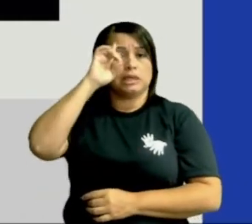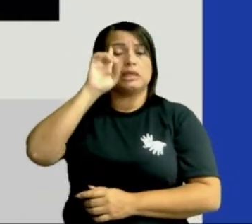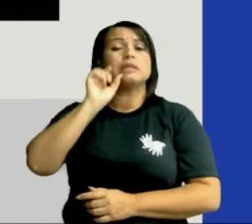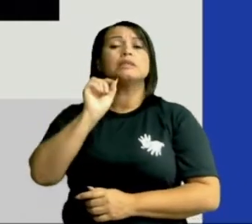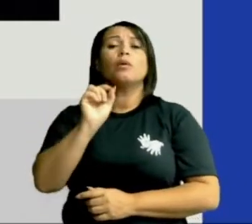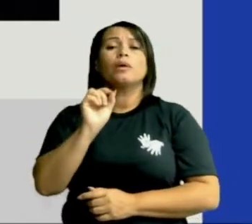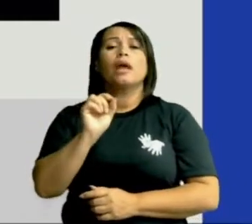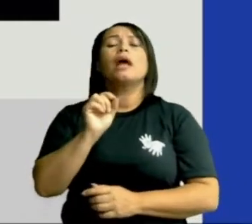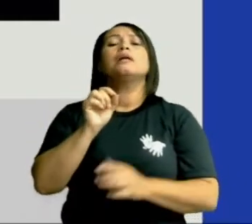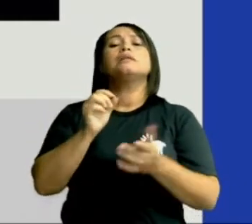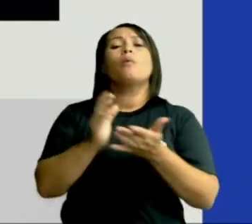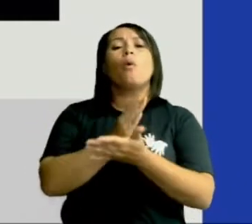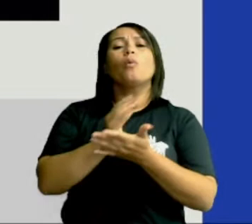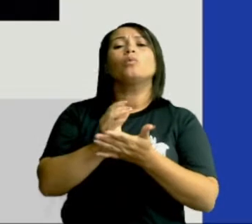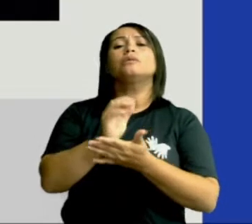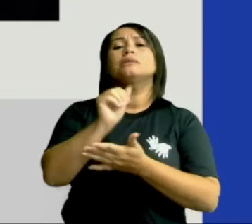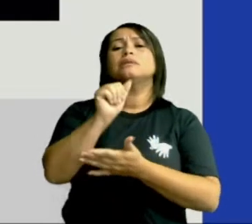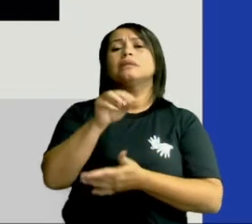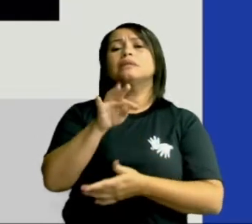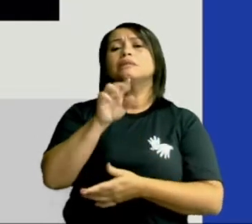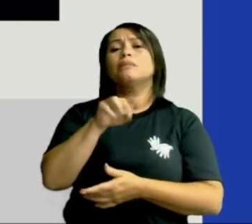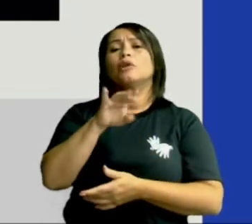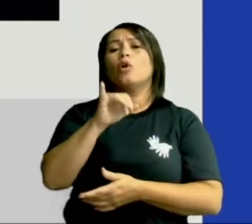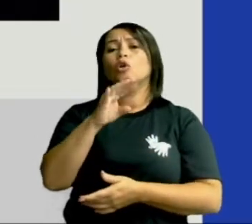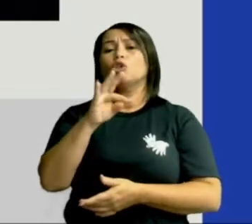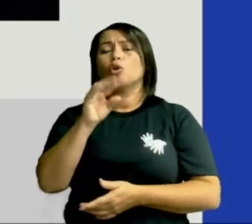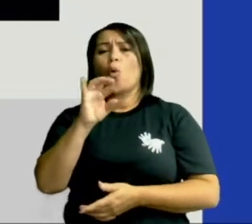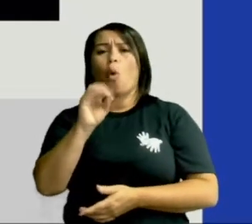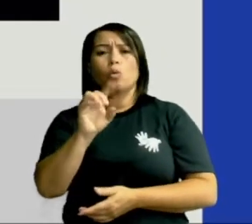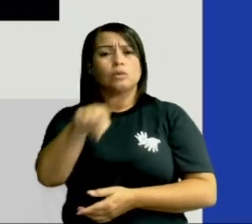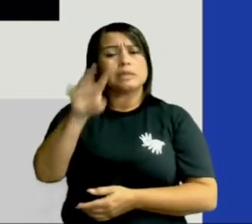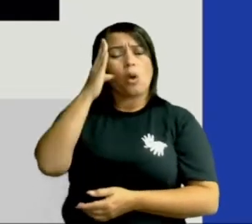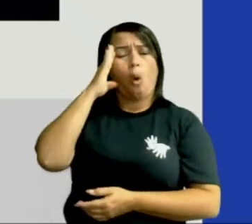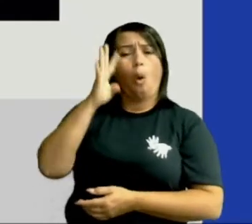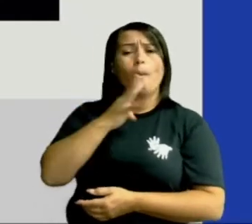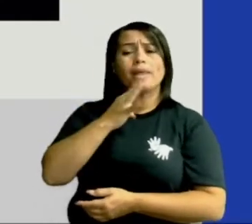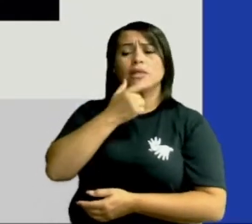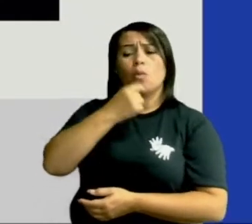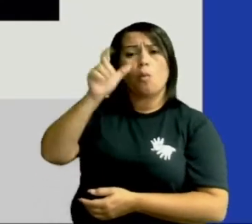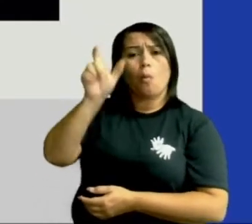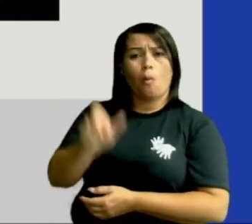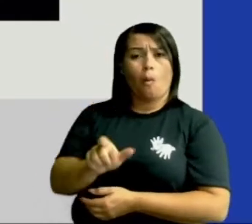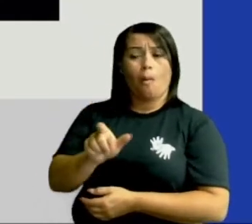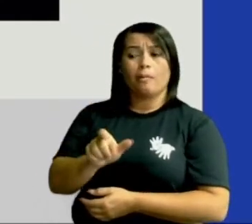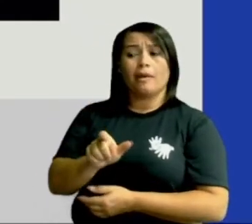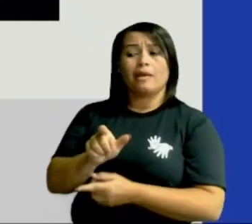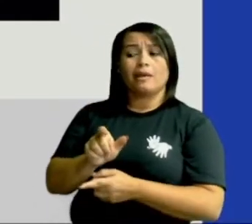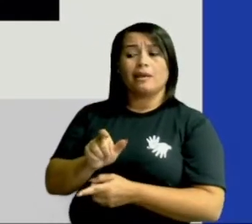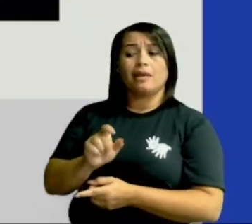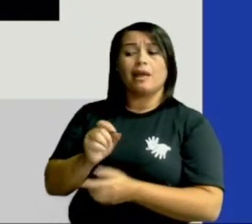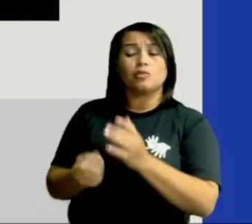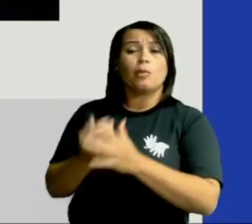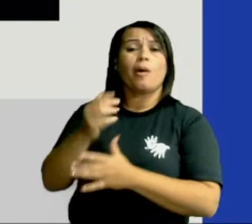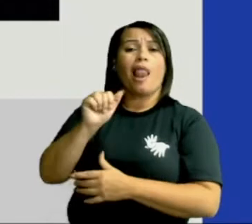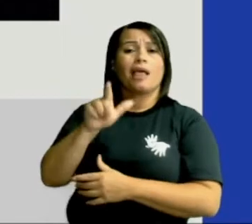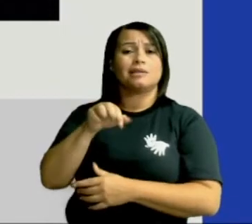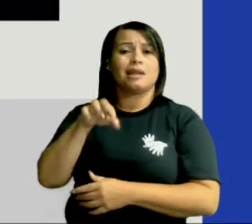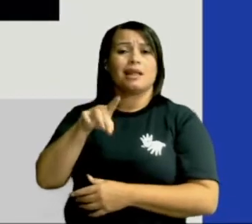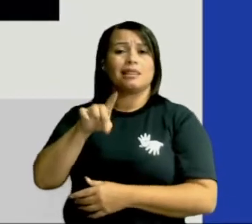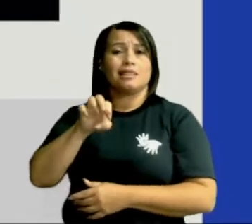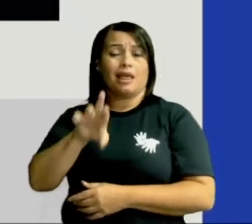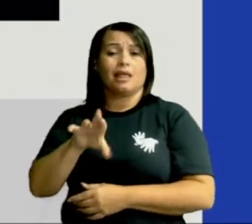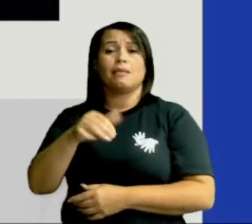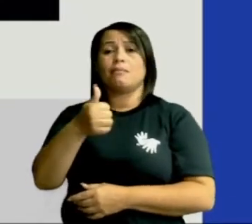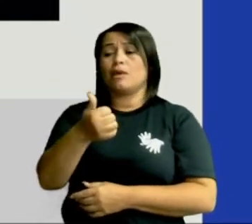os antibióticos. Sabe quem descobriu o primeiro antibiótico? Foi o Alexander Fleming, em